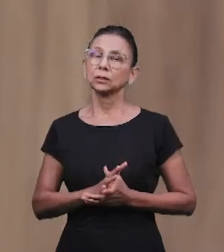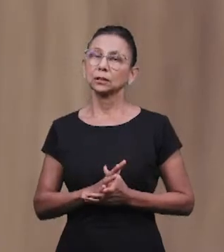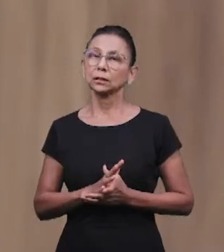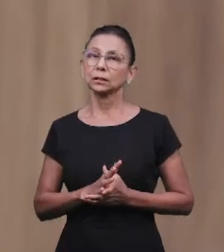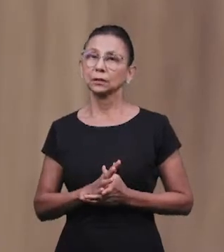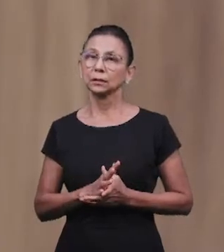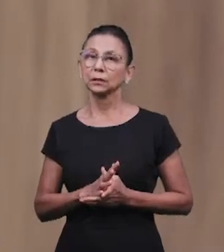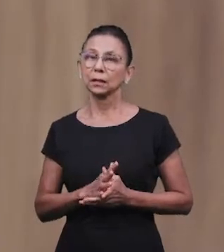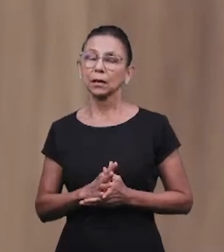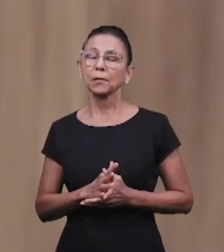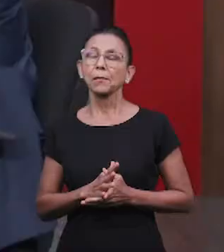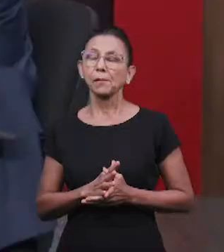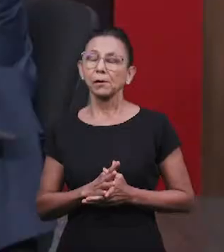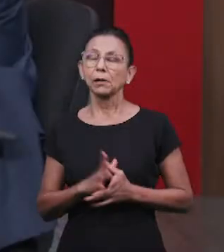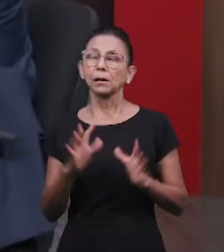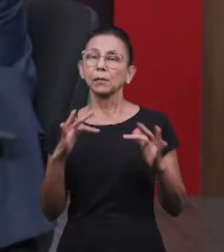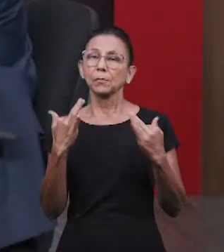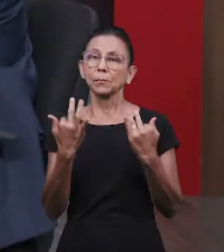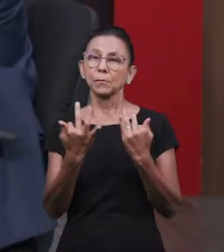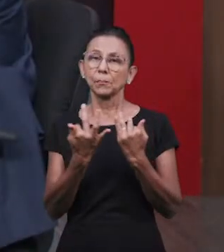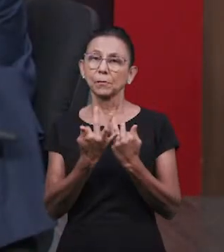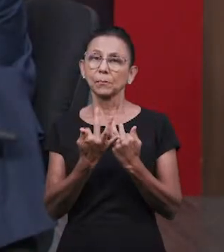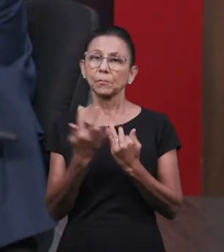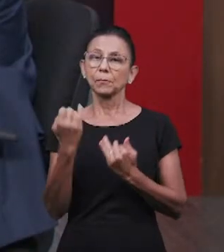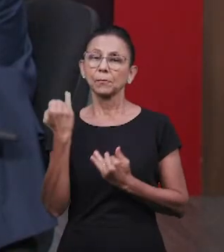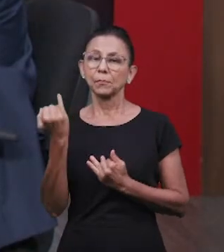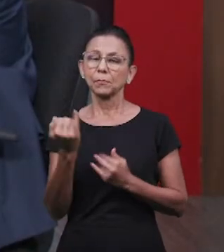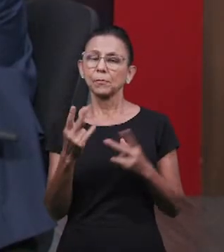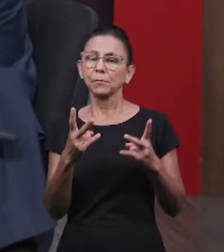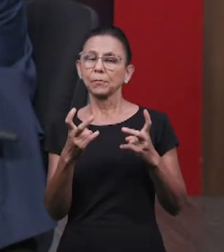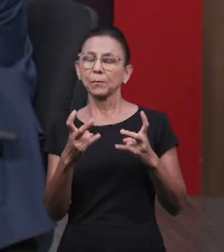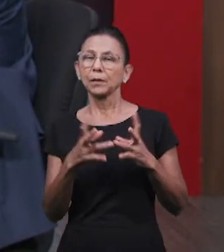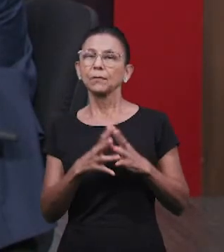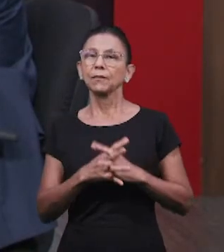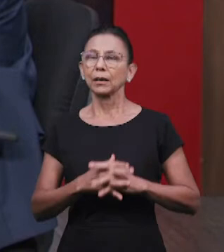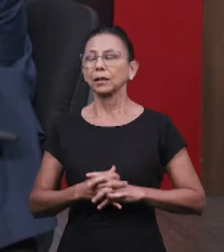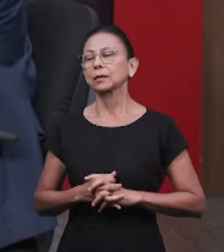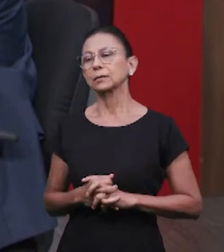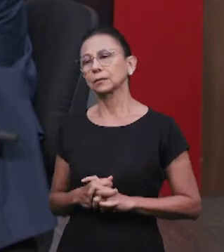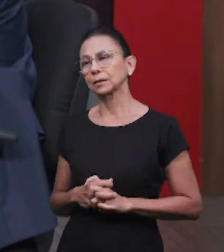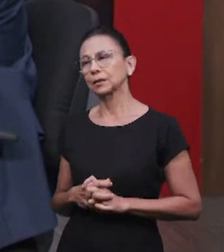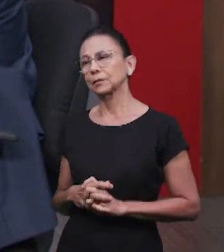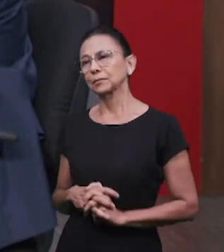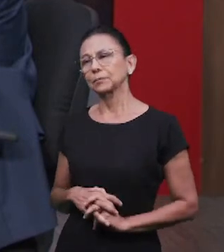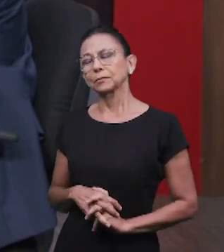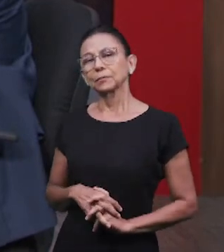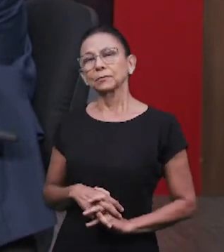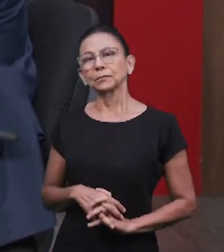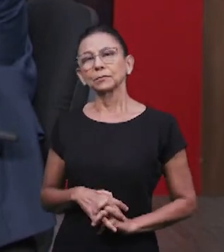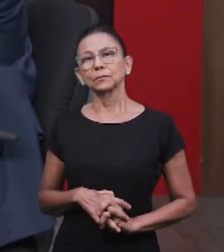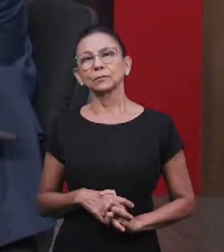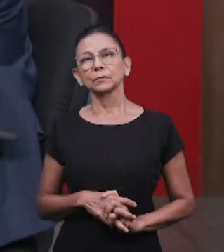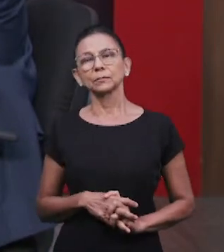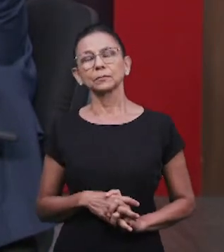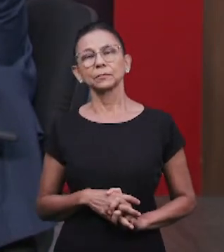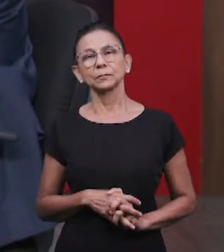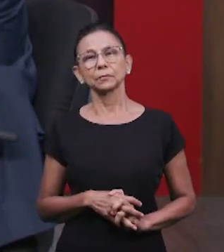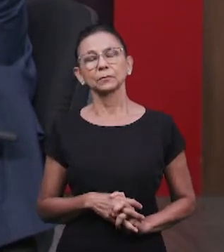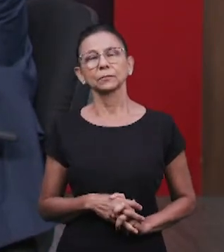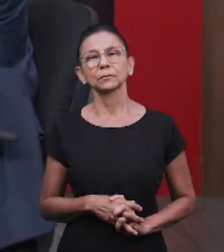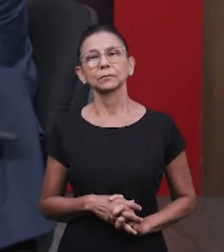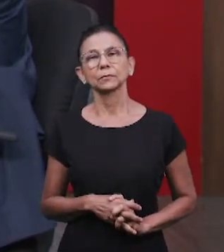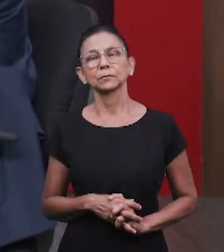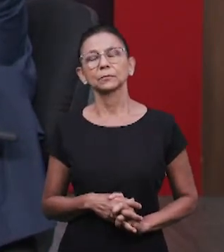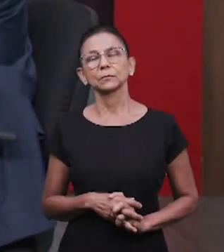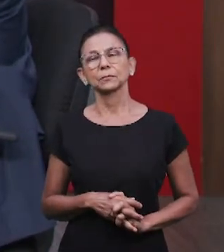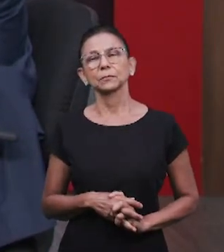sendo atento pela família. Pode ser um problema de audição também, não? Pois é. As crianças...